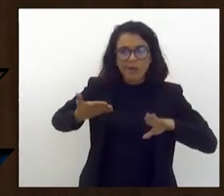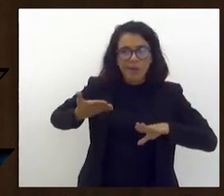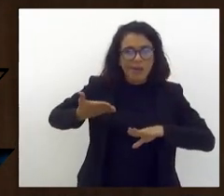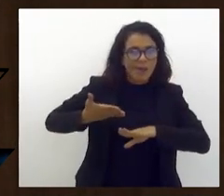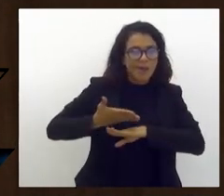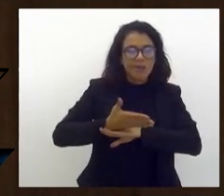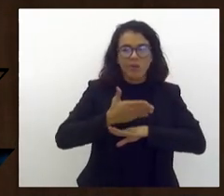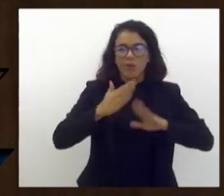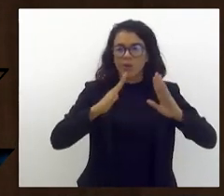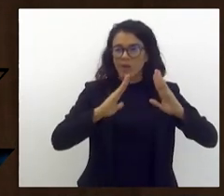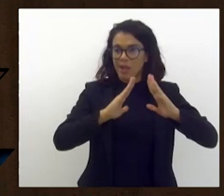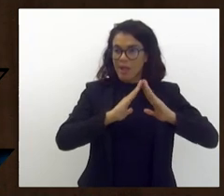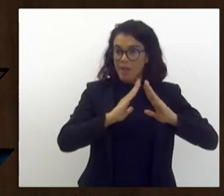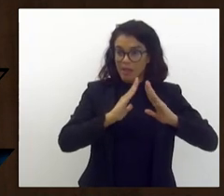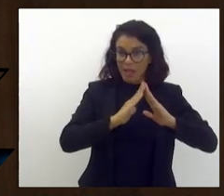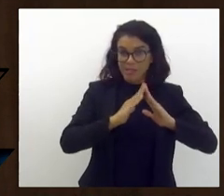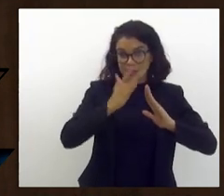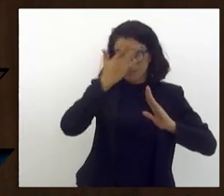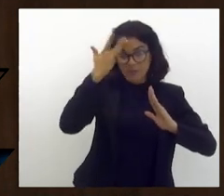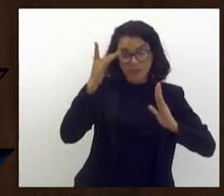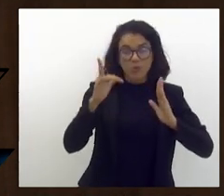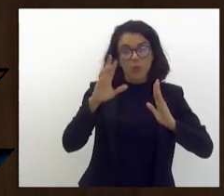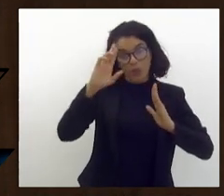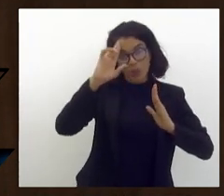entraram na casa de comerciantes,